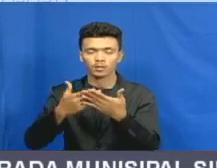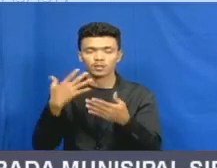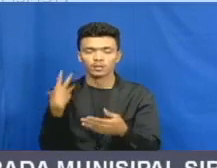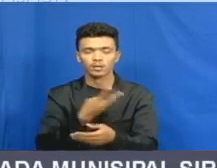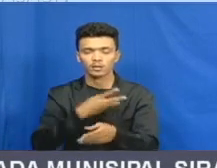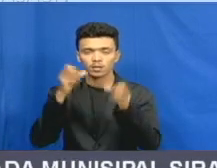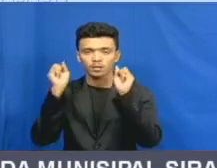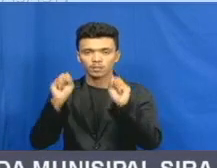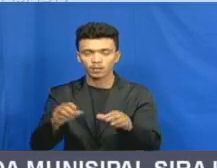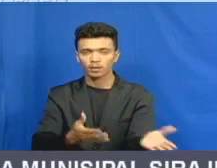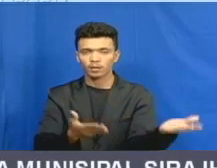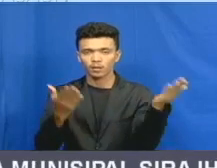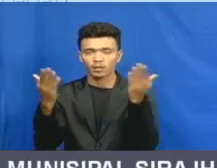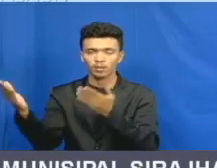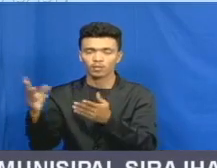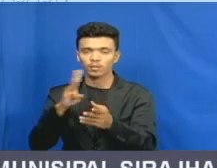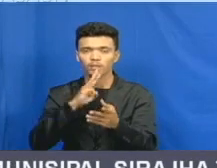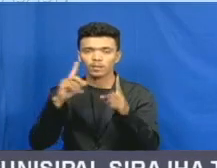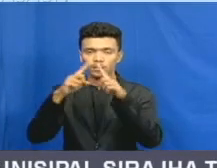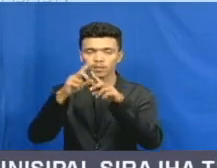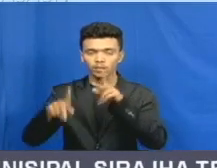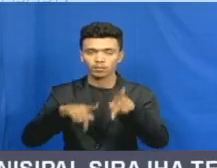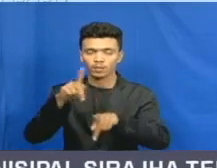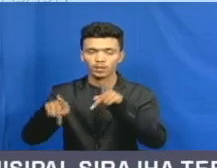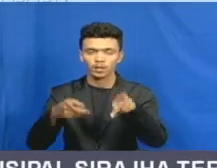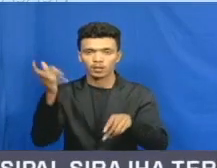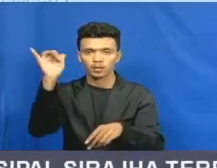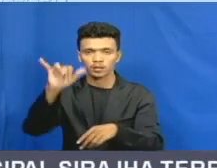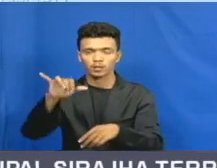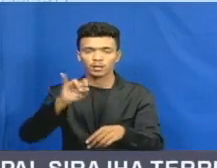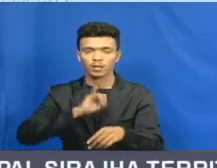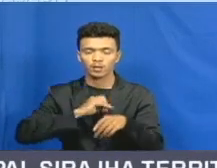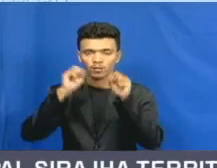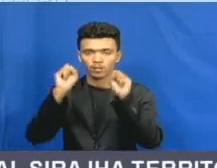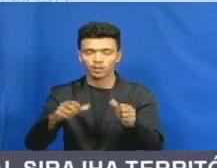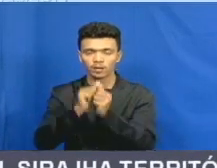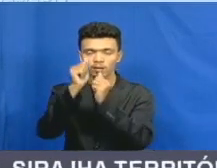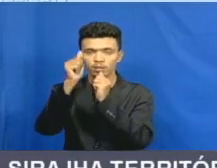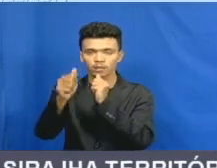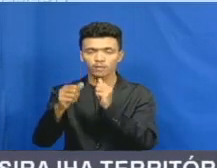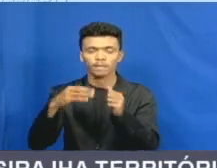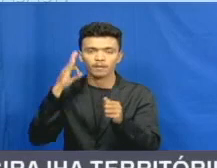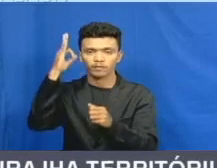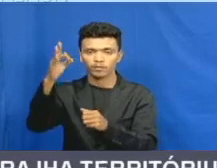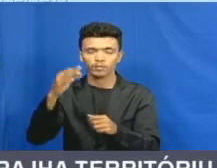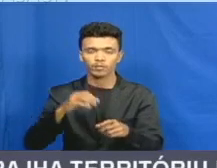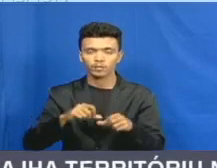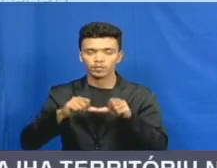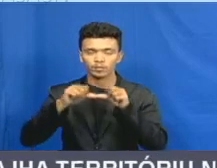também Lori Bebe, tem a comunidade Sira. A unha ideia mesmo que a Bele atoa ela, a ideia é para a unha, e também